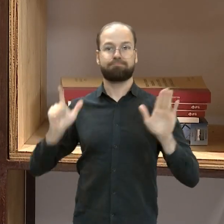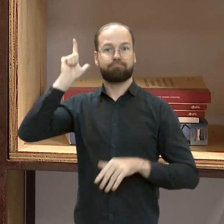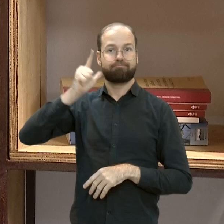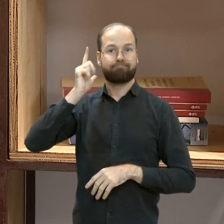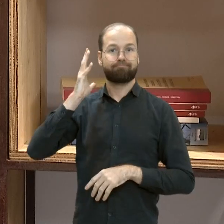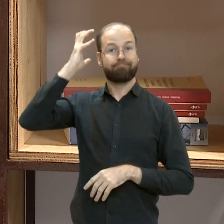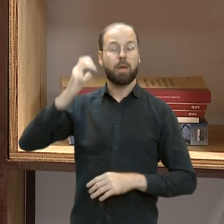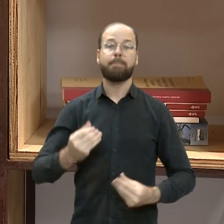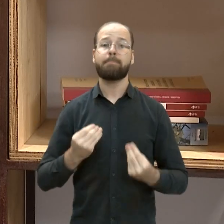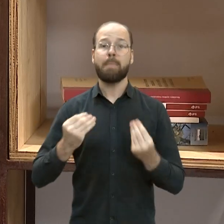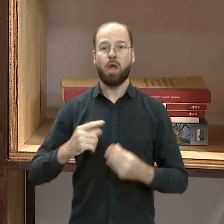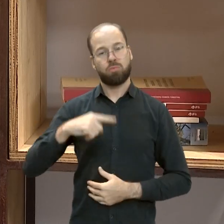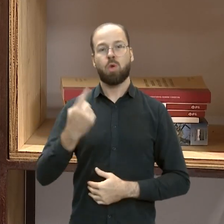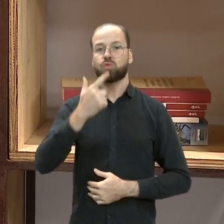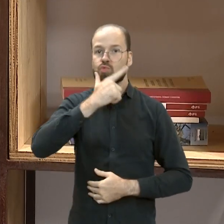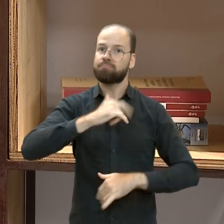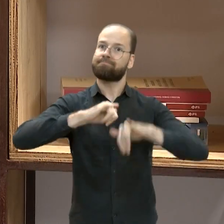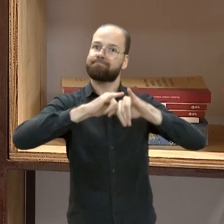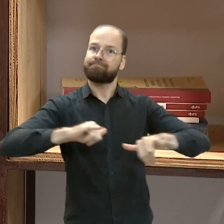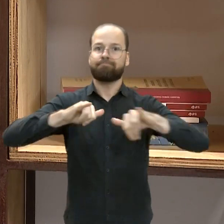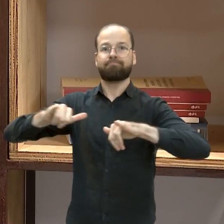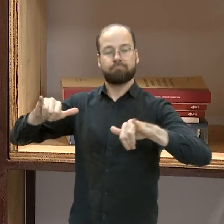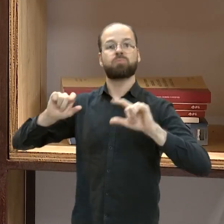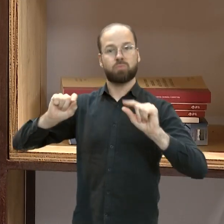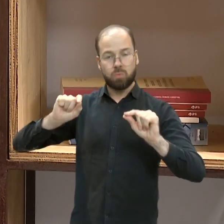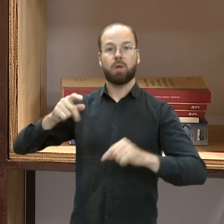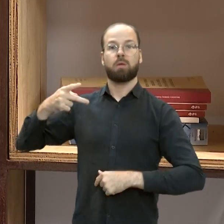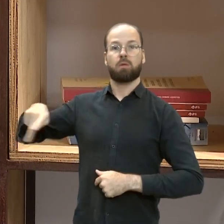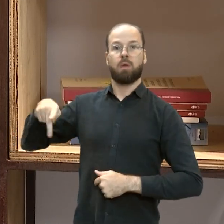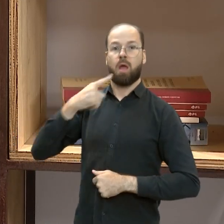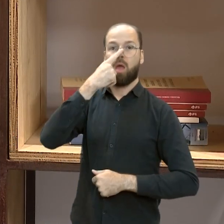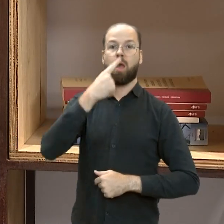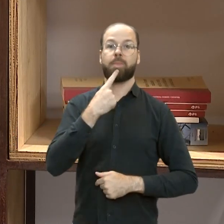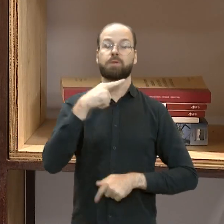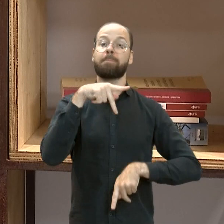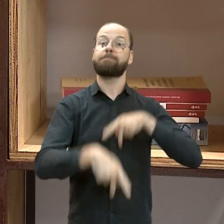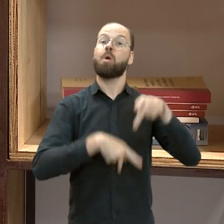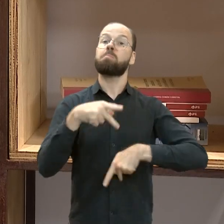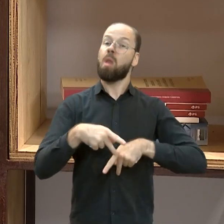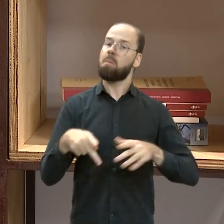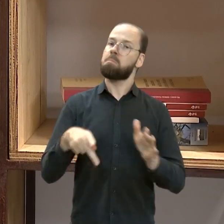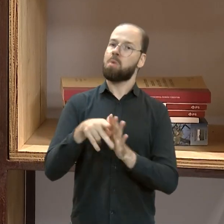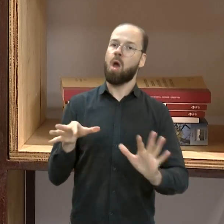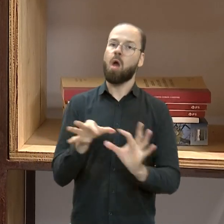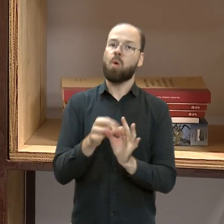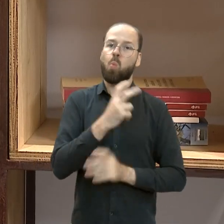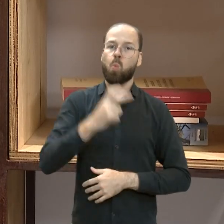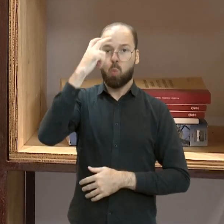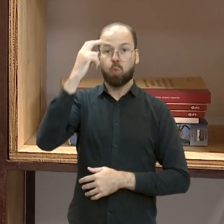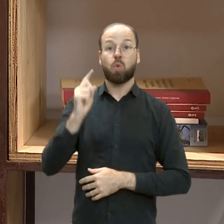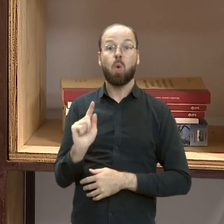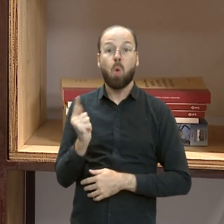construir essa imagem dela no imaginário popular da cultura, não só da cultura goiana,